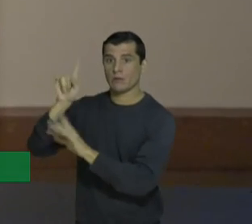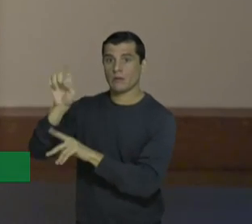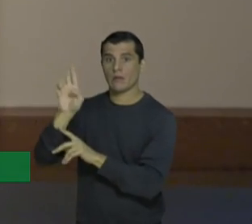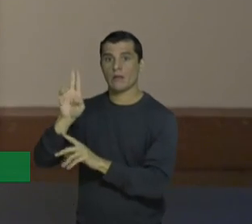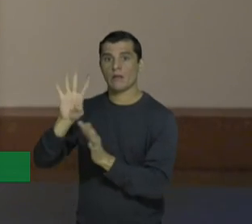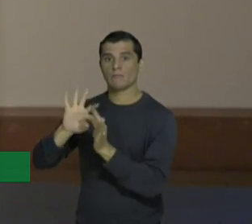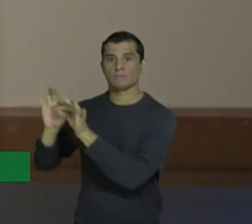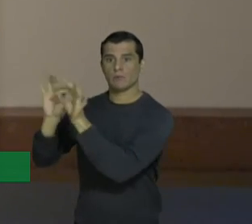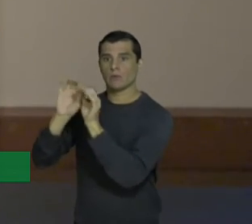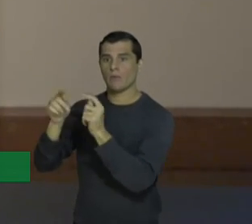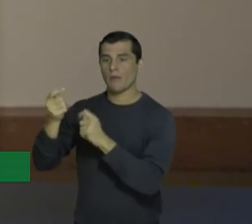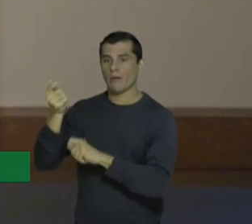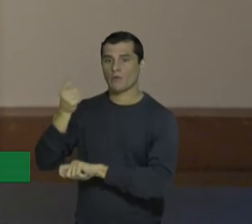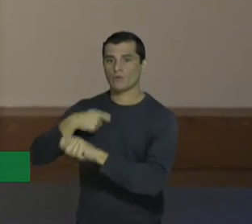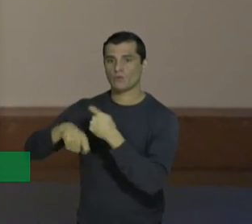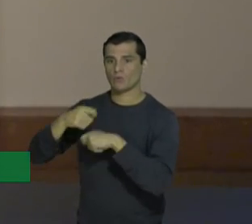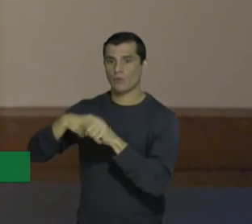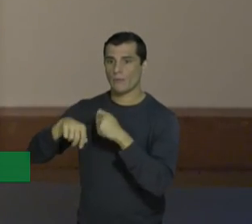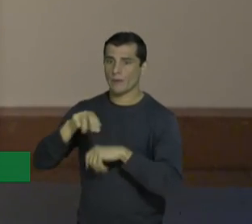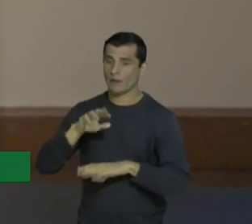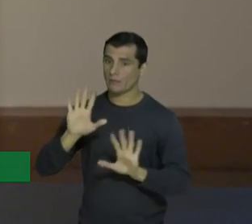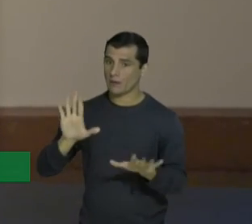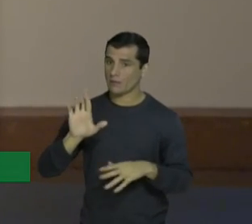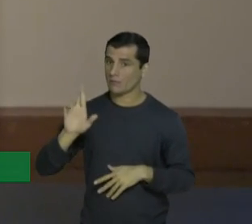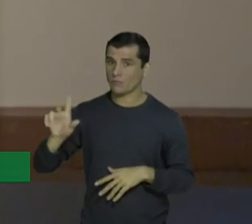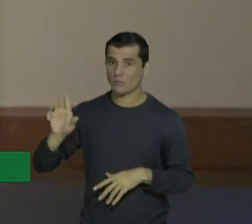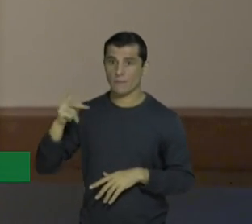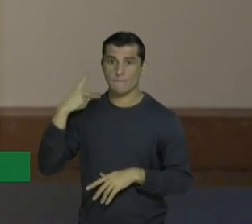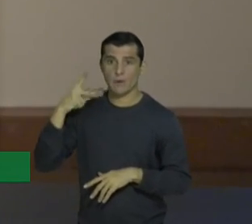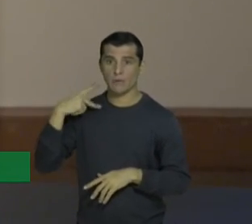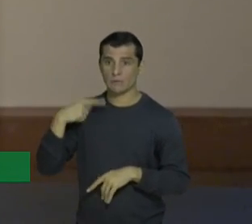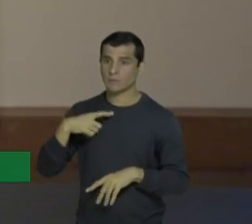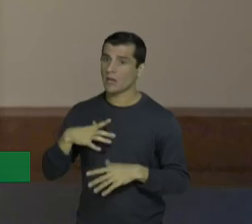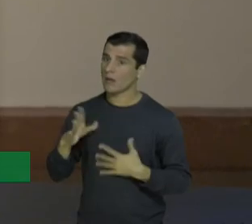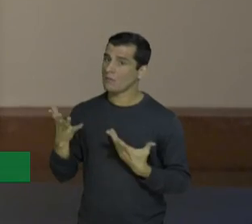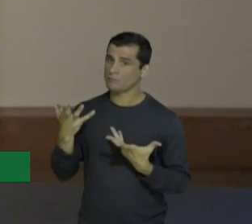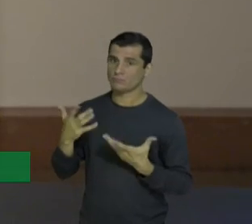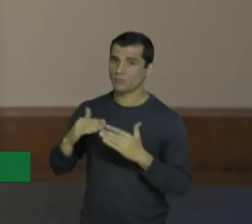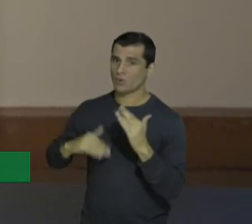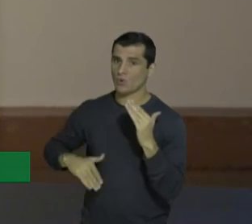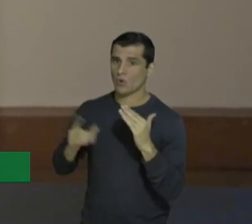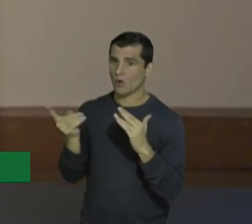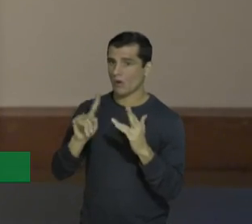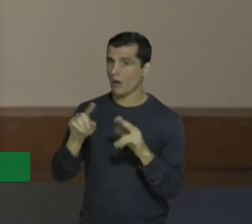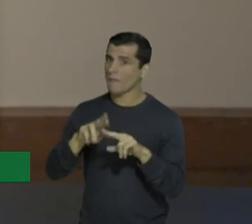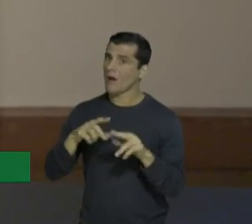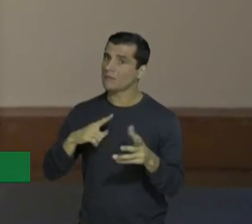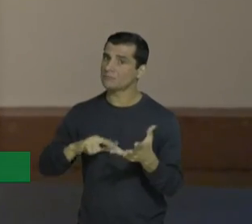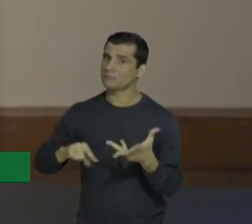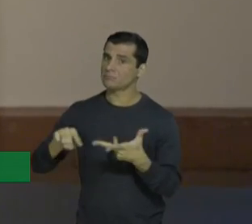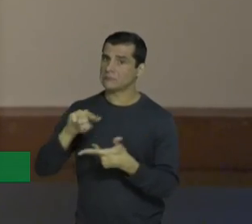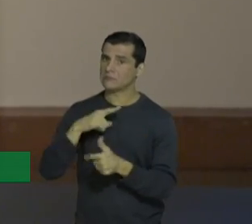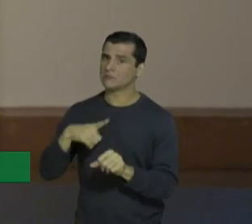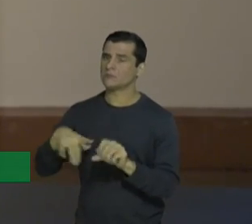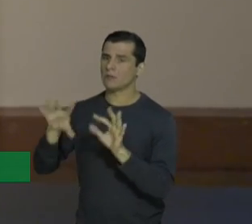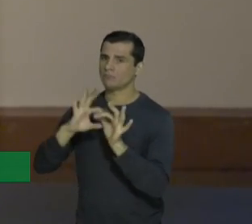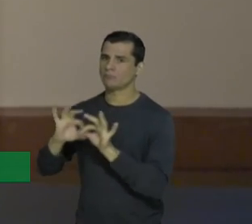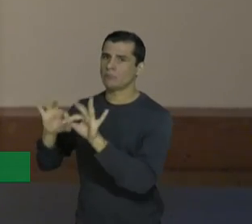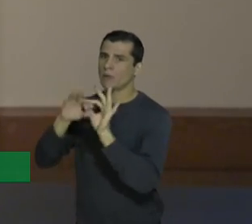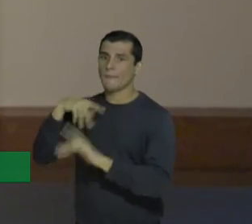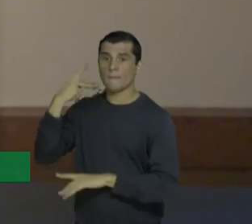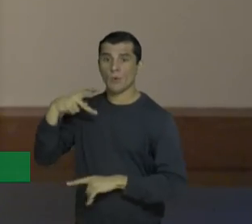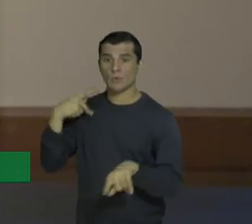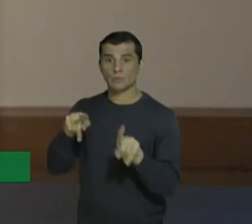econômica né e não política Eu discordo em parte porque em muitos aspectos é uma união política muitas